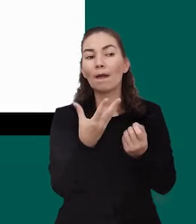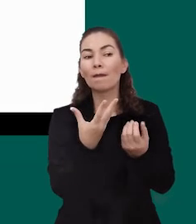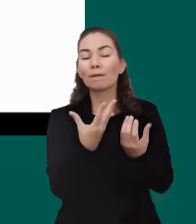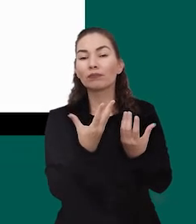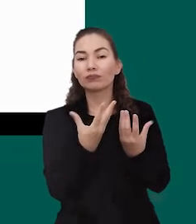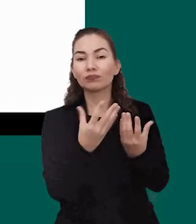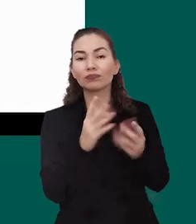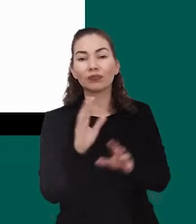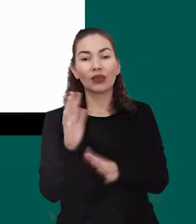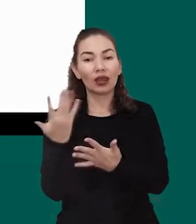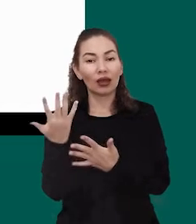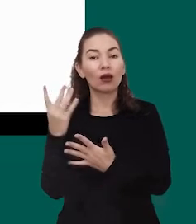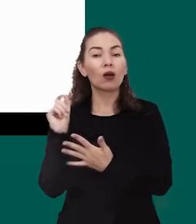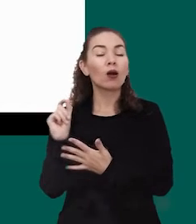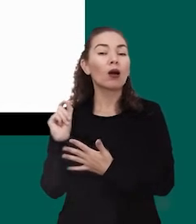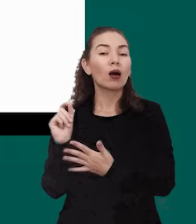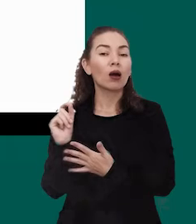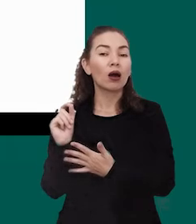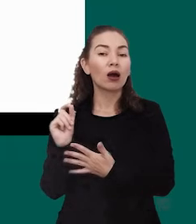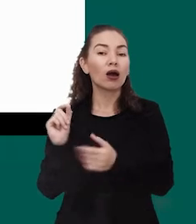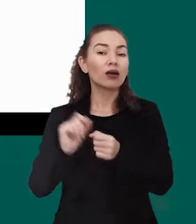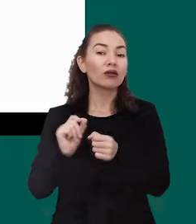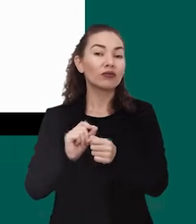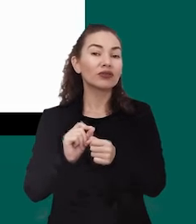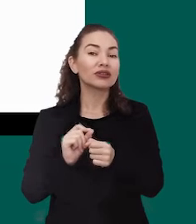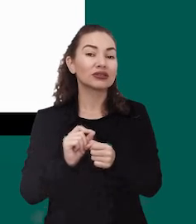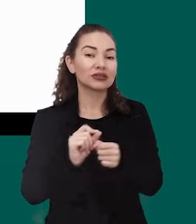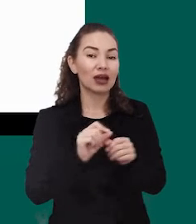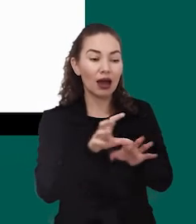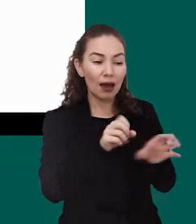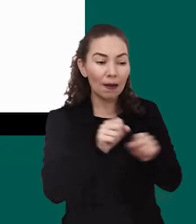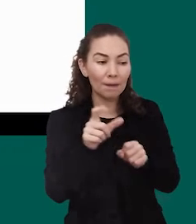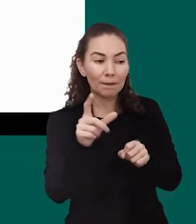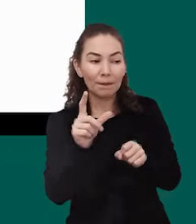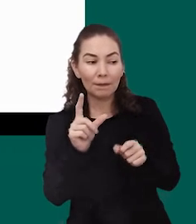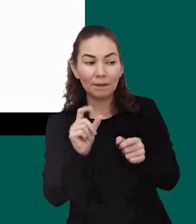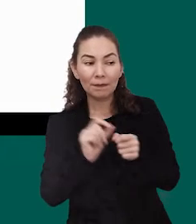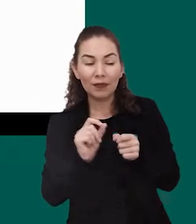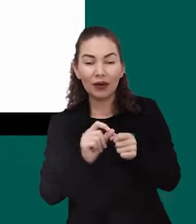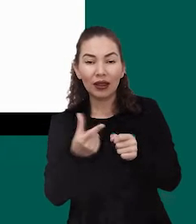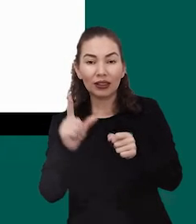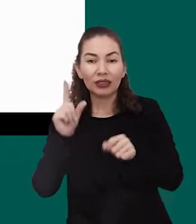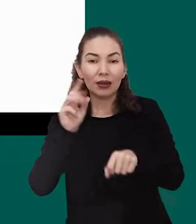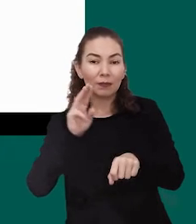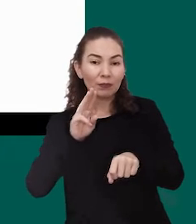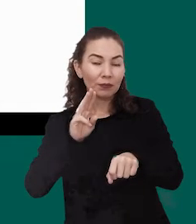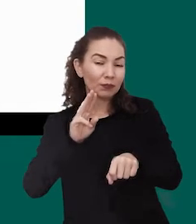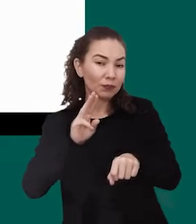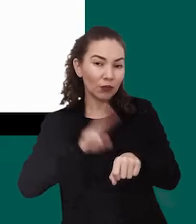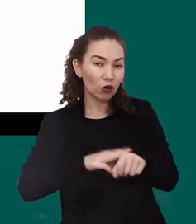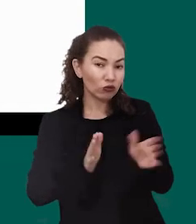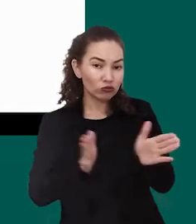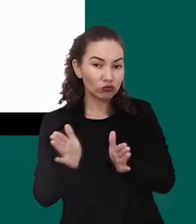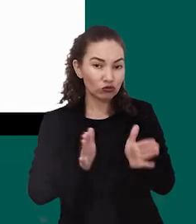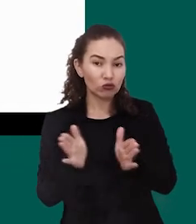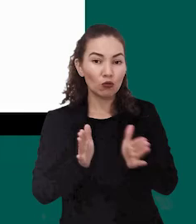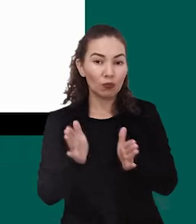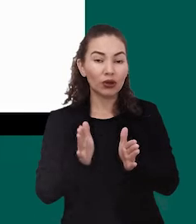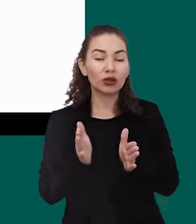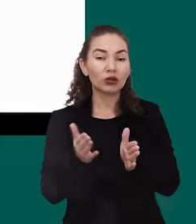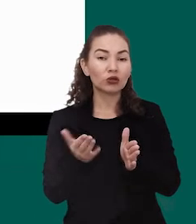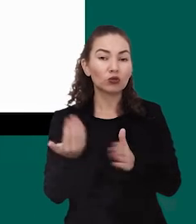em homenagem ao próprio Pasteur, e ele aplicava isso nessas aves depois de algum tempo, essas culturas guardadas por muito